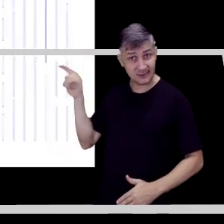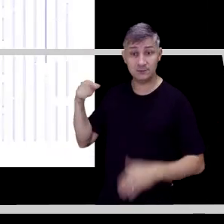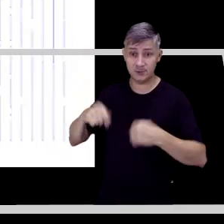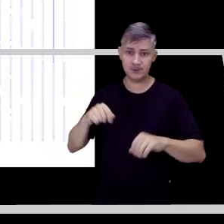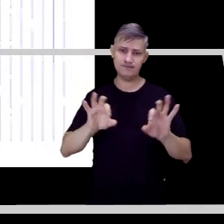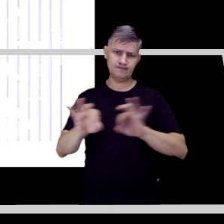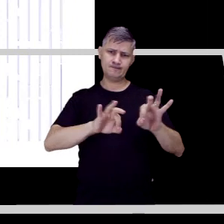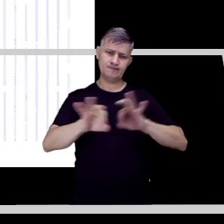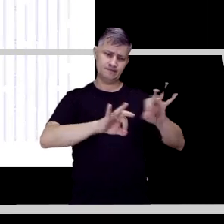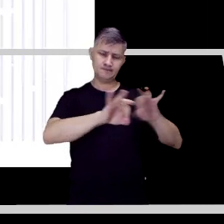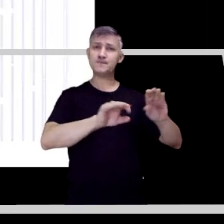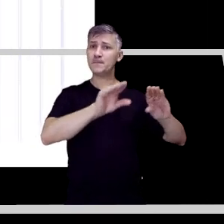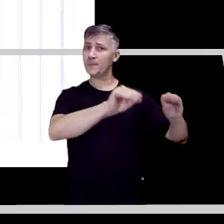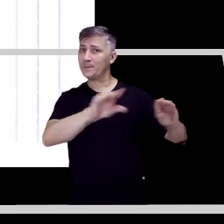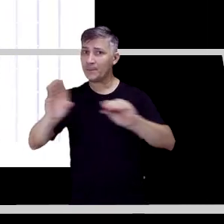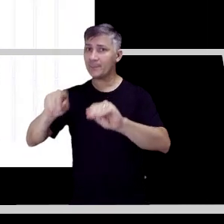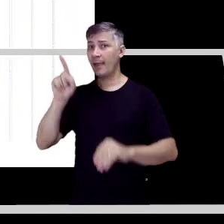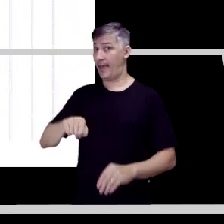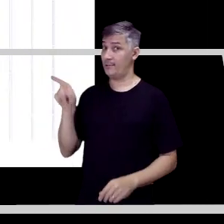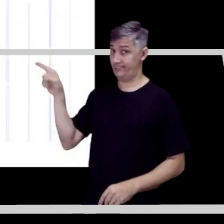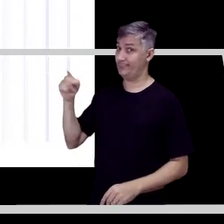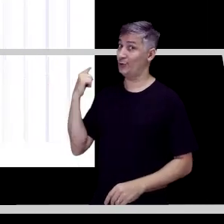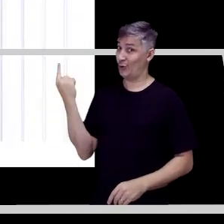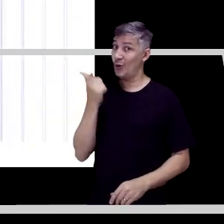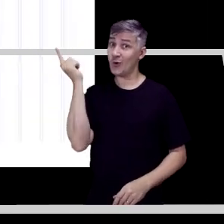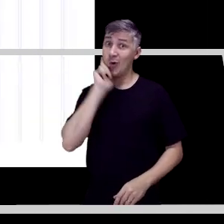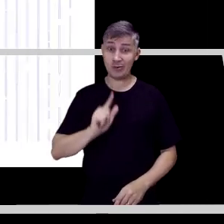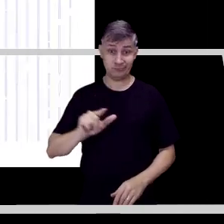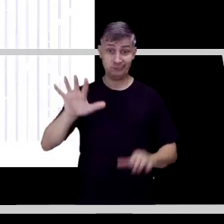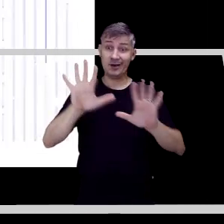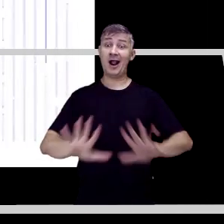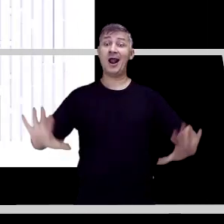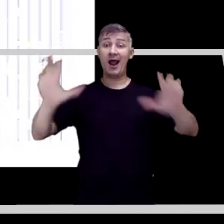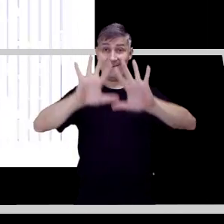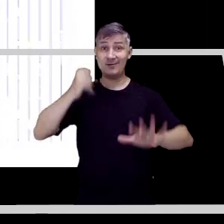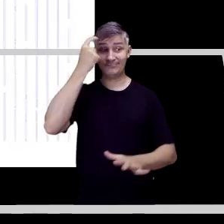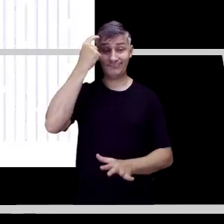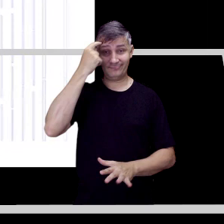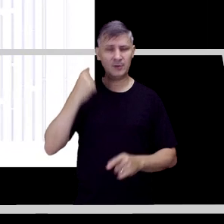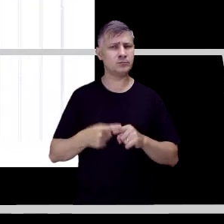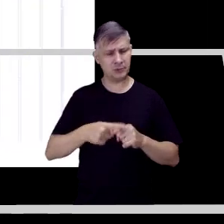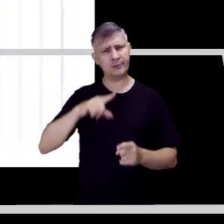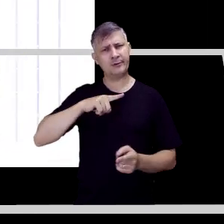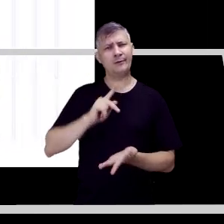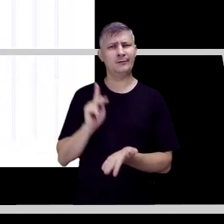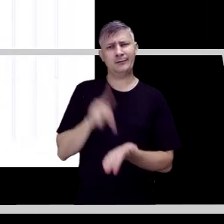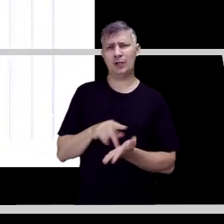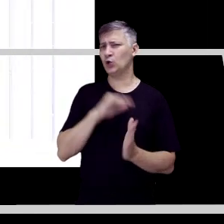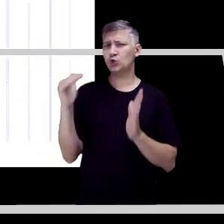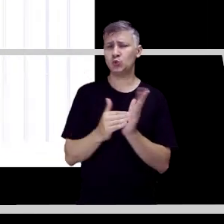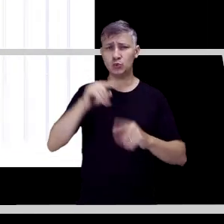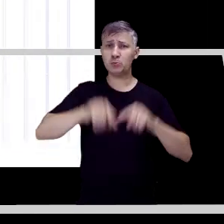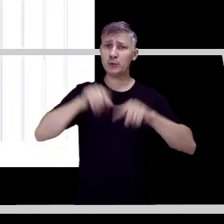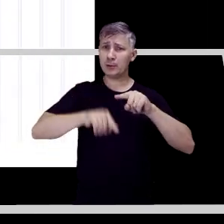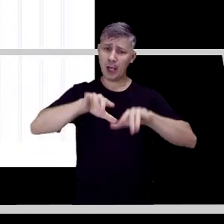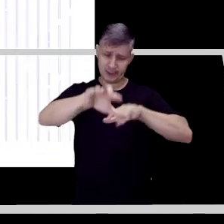e, portanto, ter sido desenhado e modelado assim, é a única coisa que nos permite ter um gráfico como esse, não é? Porque a gente tem, de fato, todos